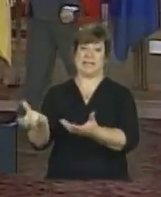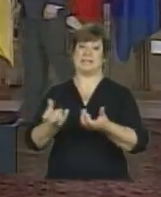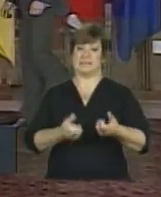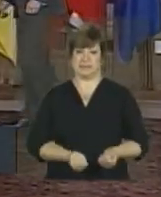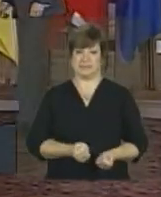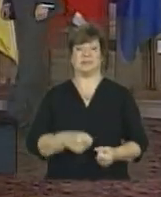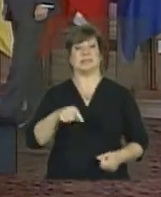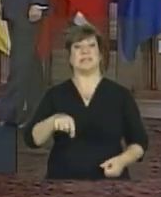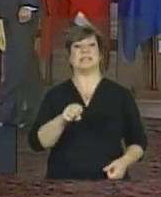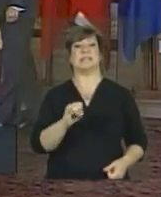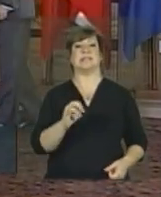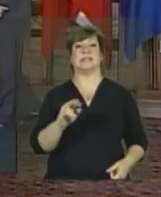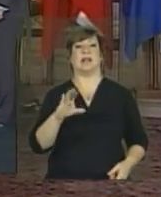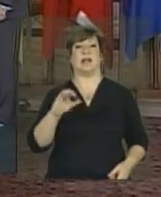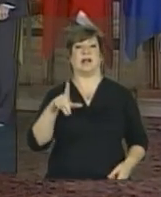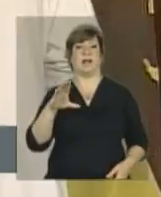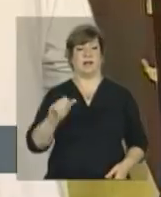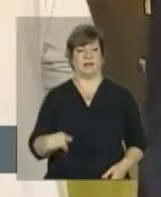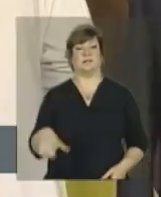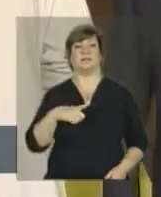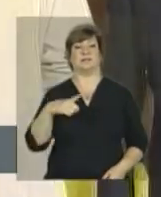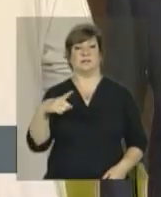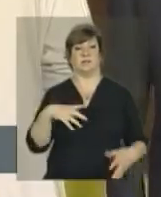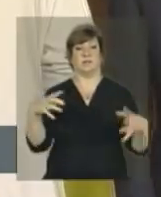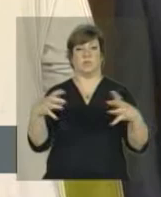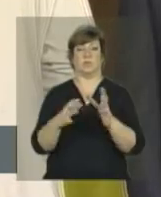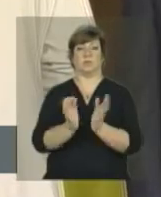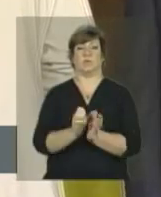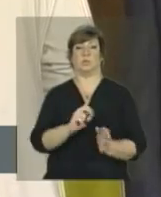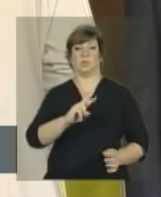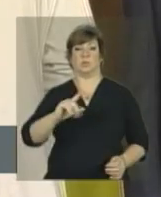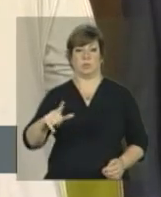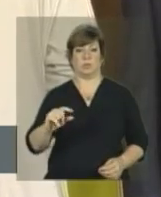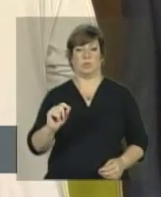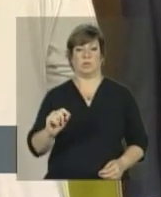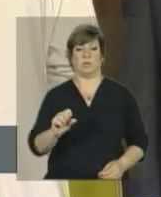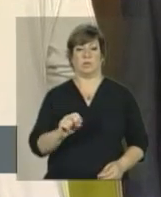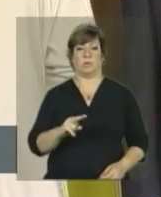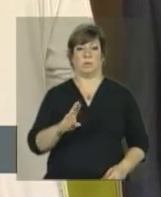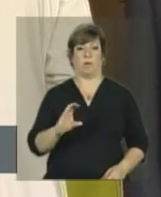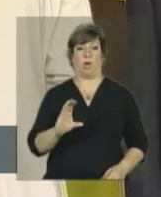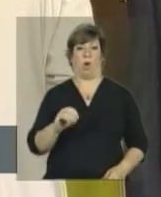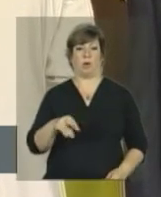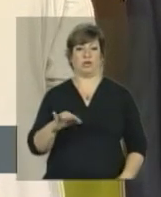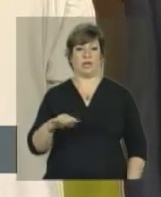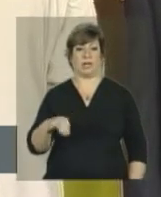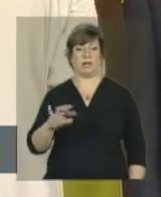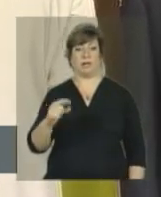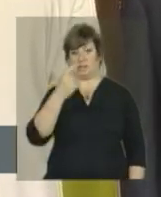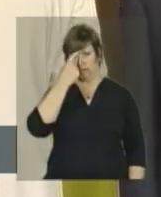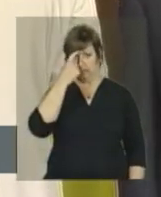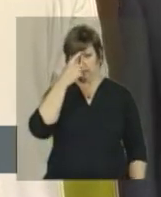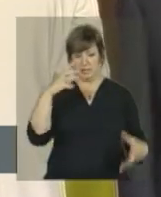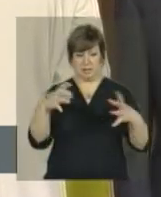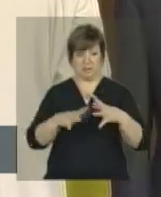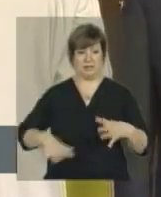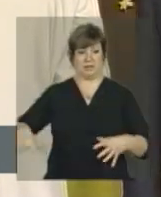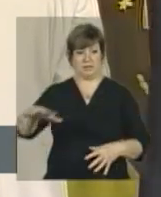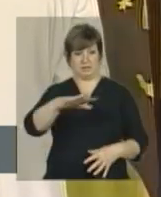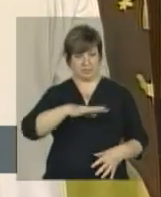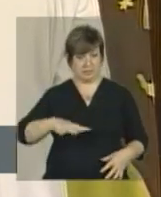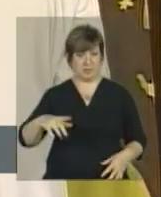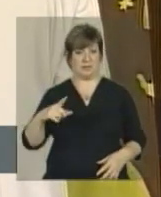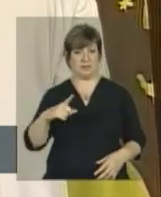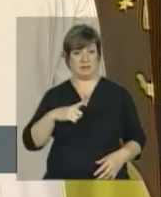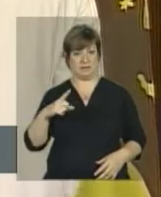A Sri Lanka está localizada na extremidade sul do subcontinente indiano. Tem costas para a Baía de